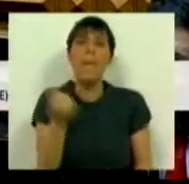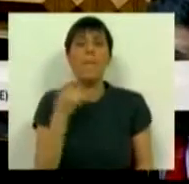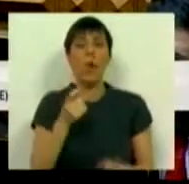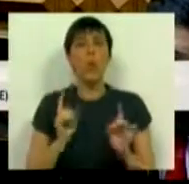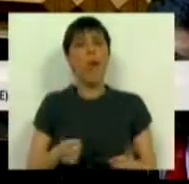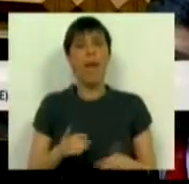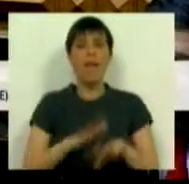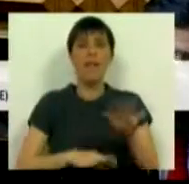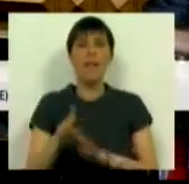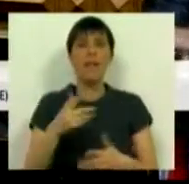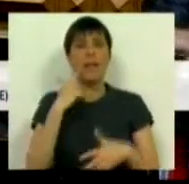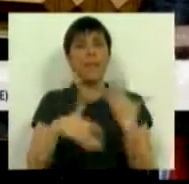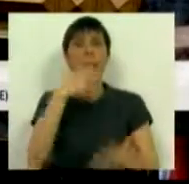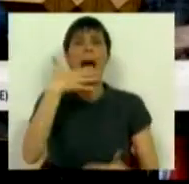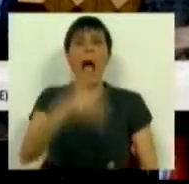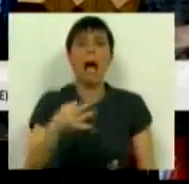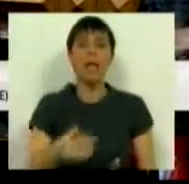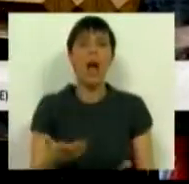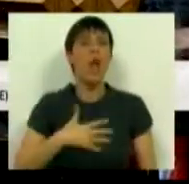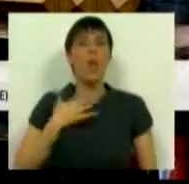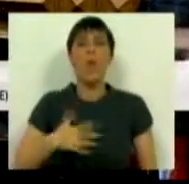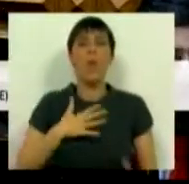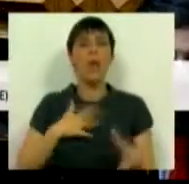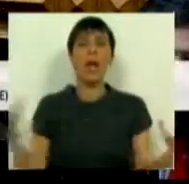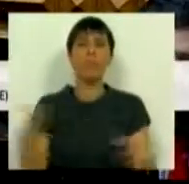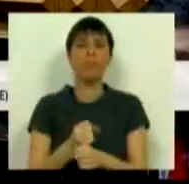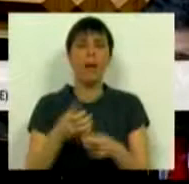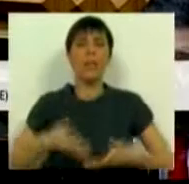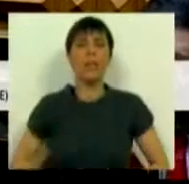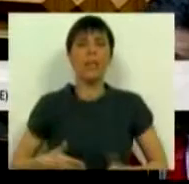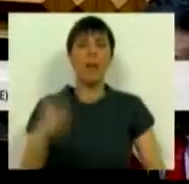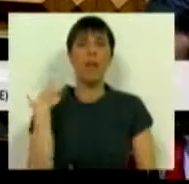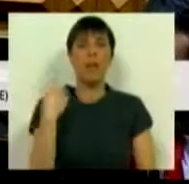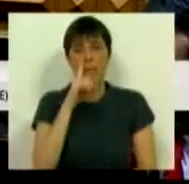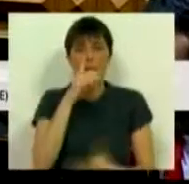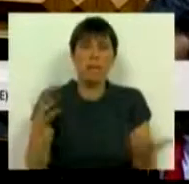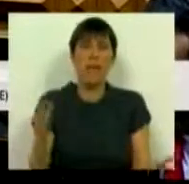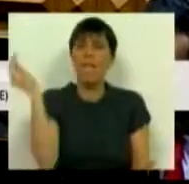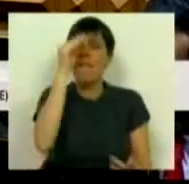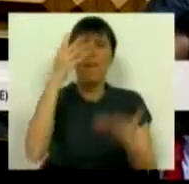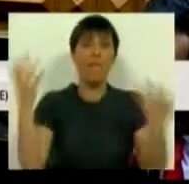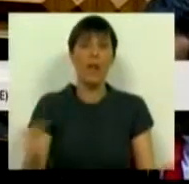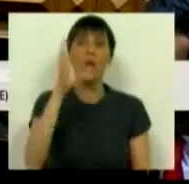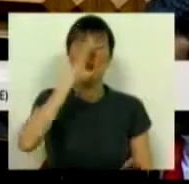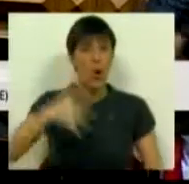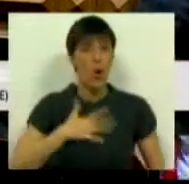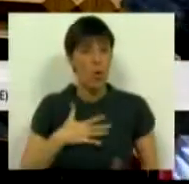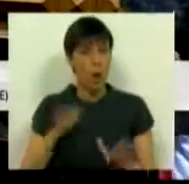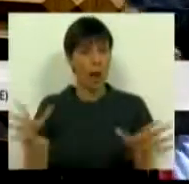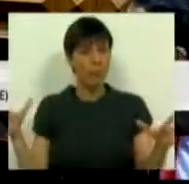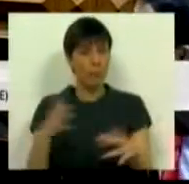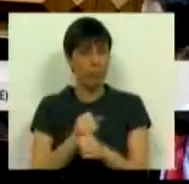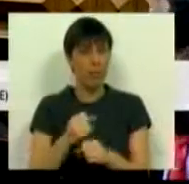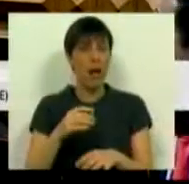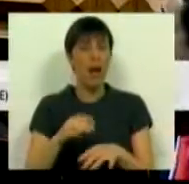procurado fazer valer, que é de que não pretende desmantelar a maternidade Alfredo da Costa. É falso que o Governo não queira desmantelar